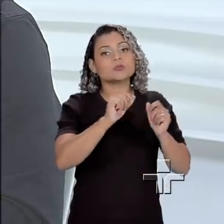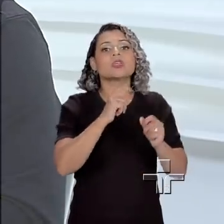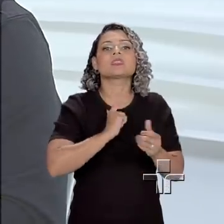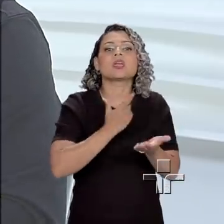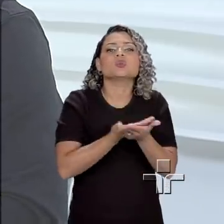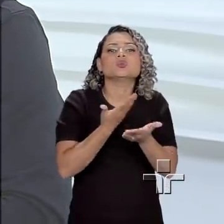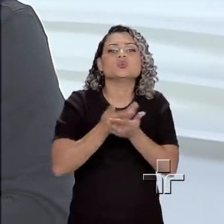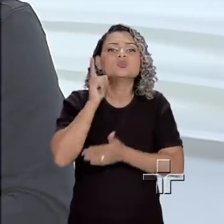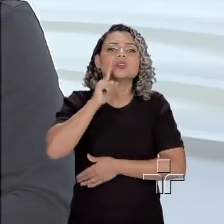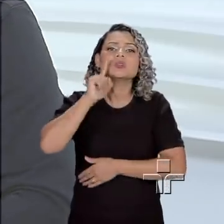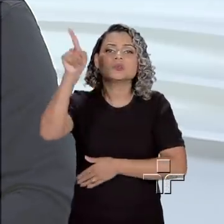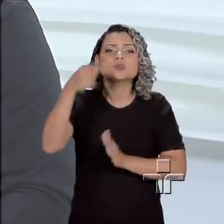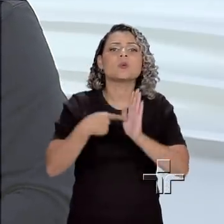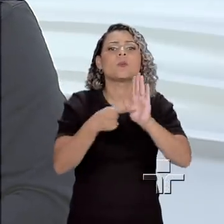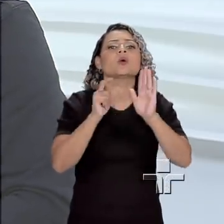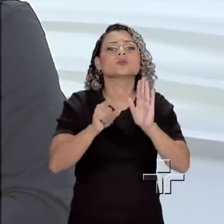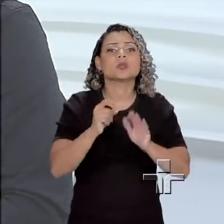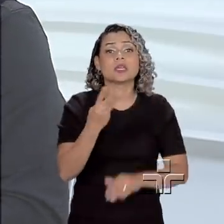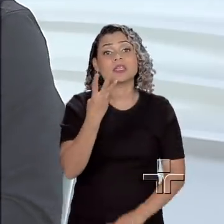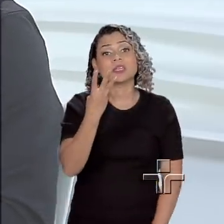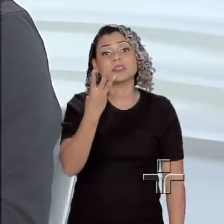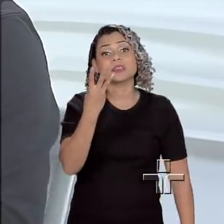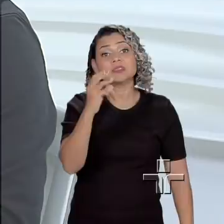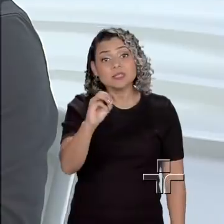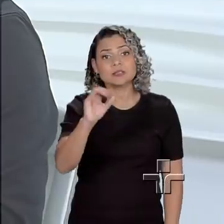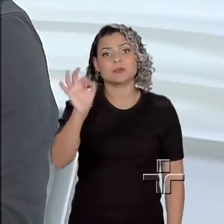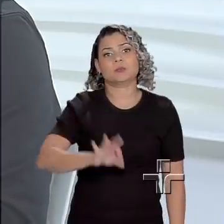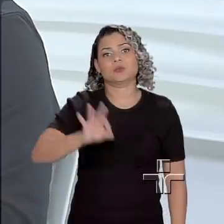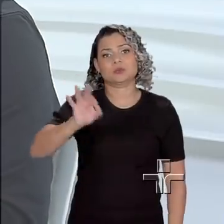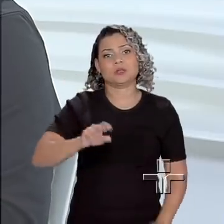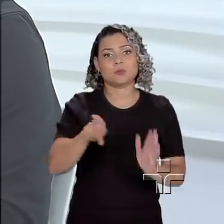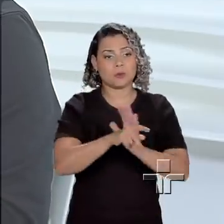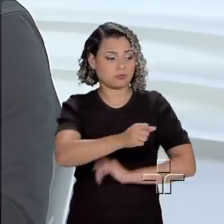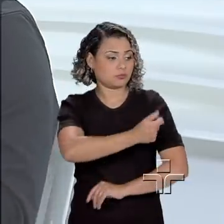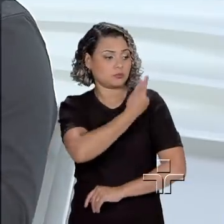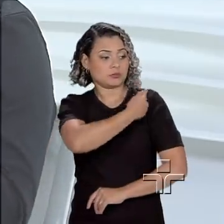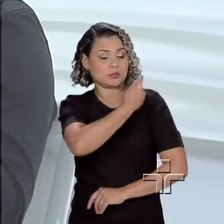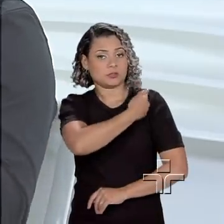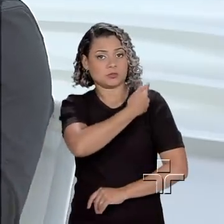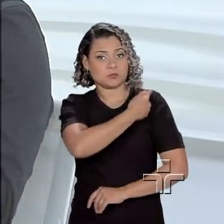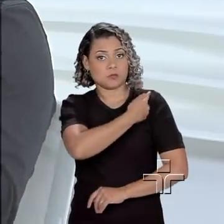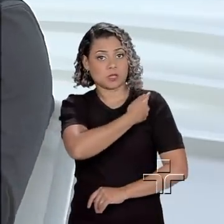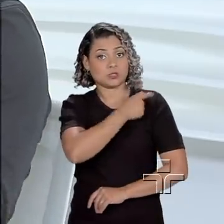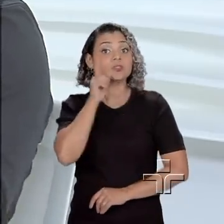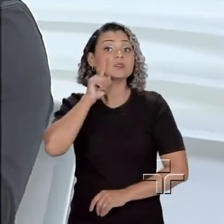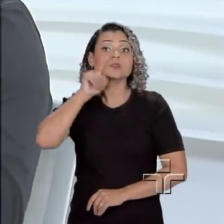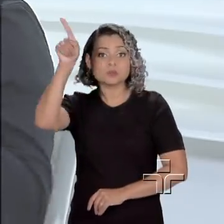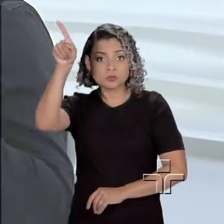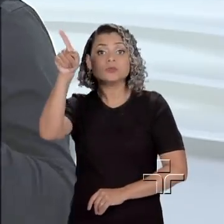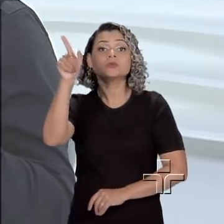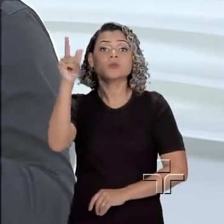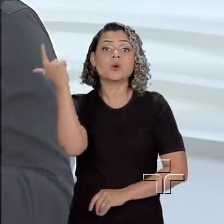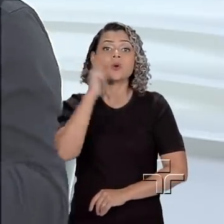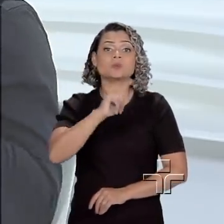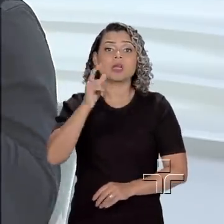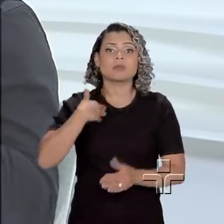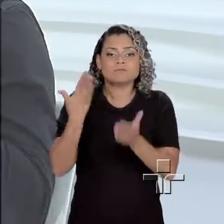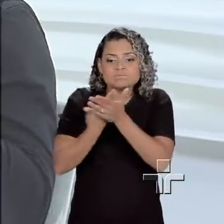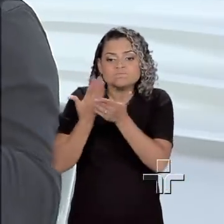feito nos Estados Unidos, só 30% dos alunos do fim do ensino médio nos Estados Unidos estão minimamente engajados com a